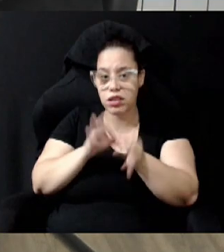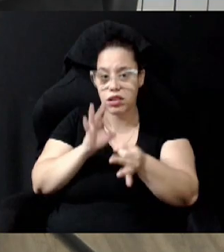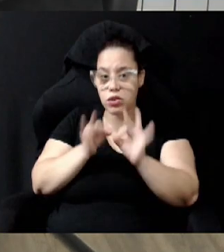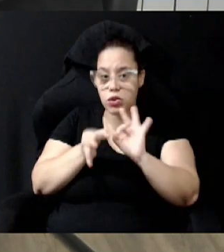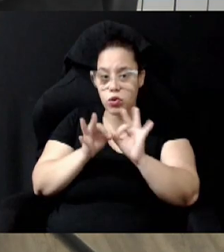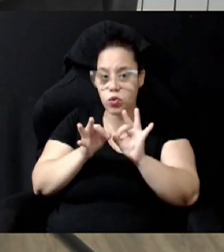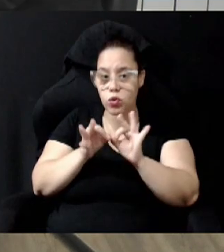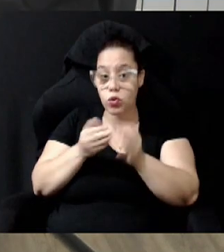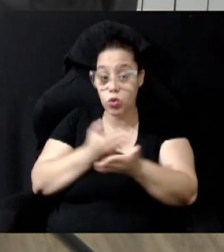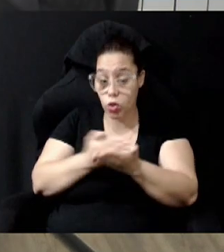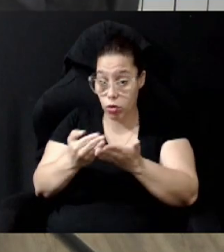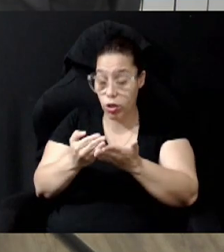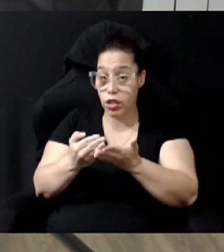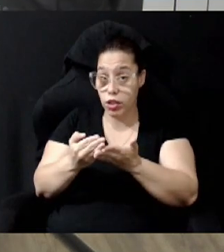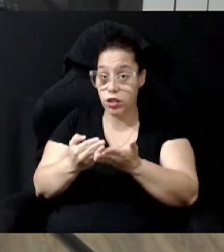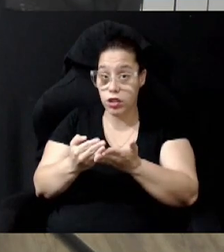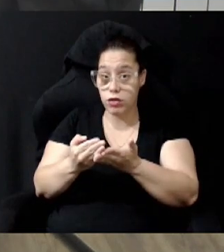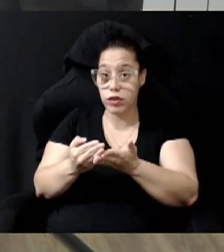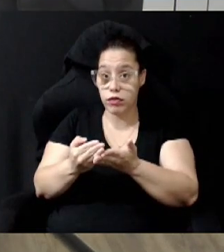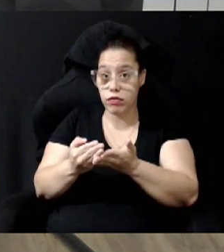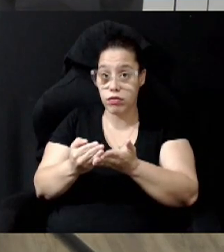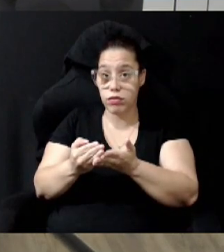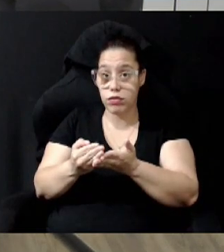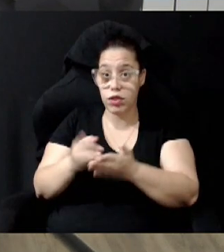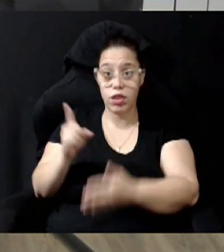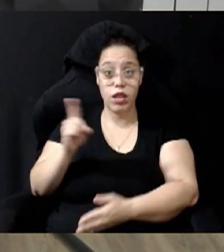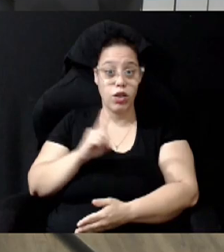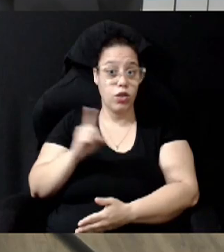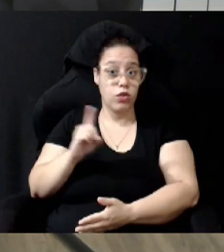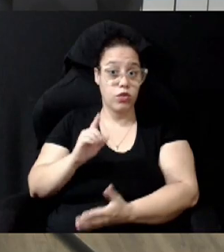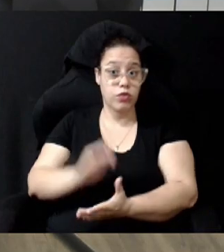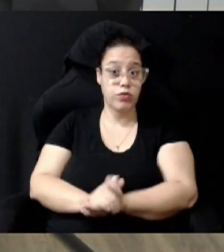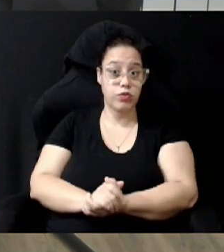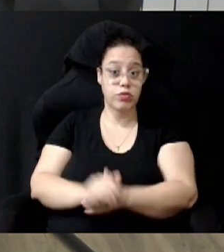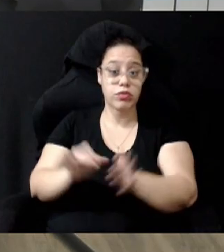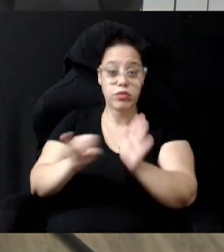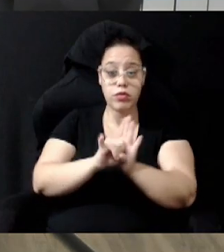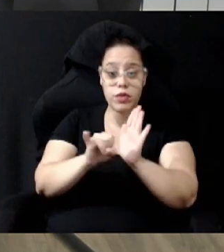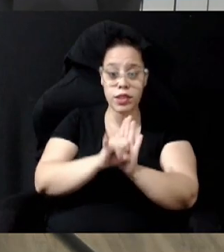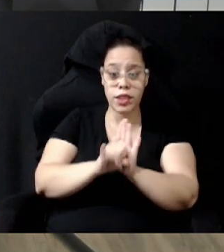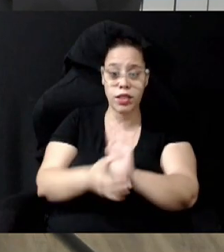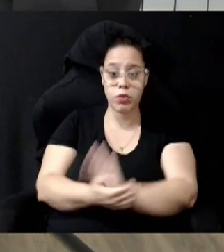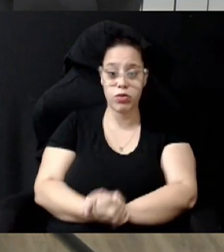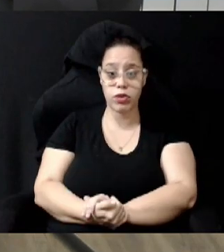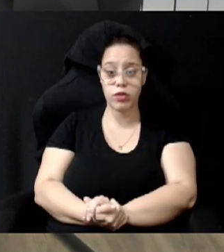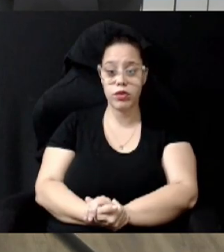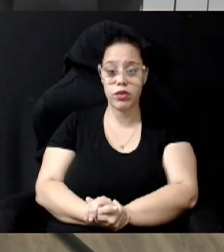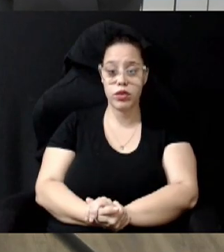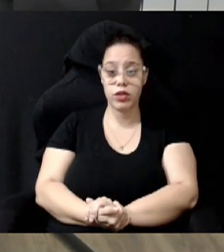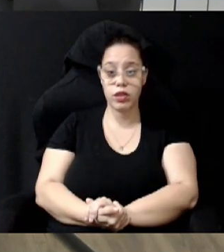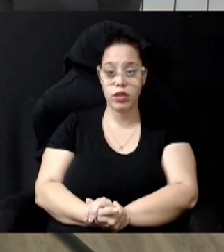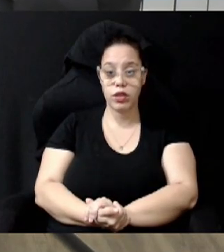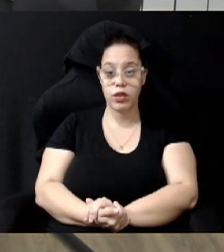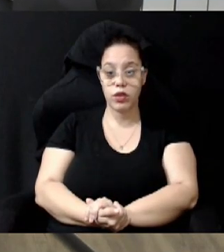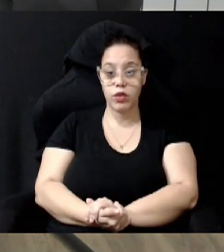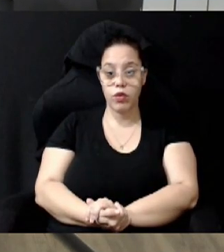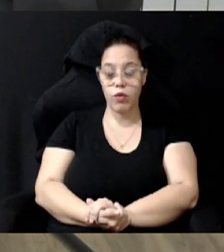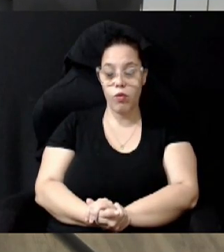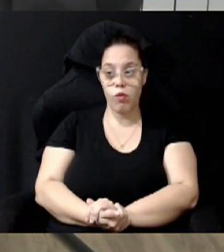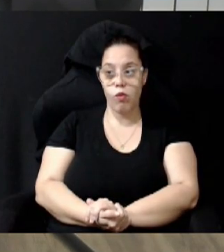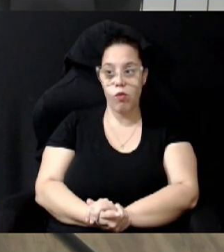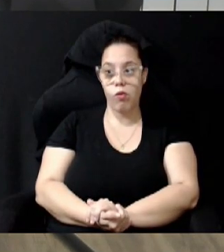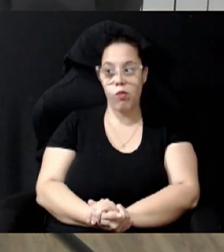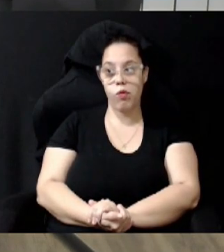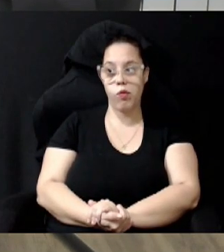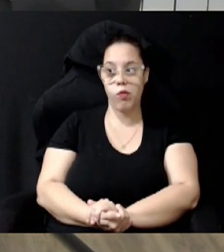iniciativa. Isso não é você não identifica, salvo no inquérito do fim do mundo, lá que o